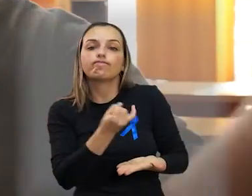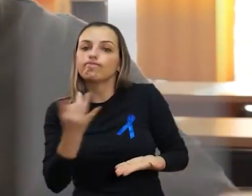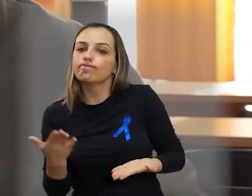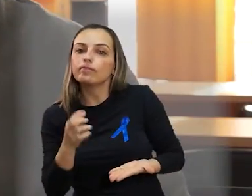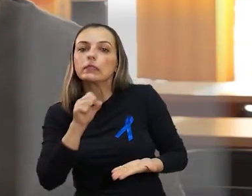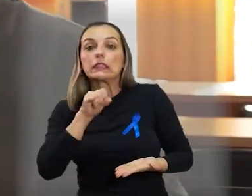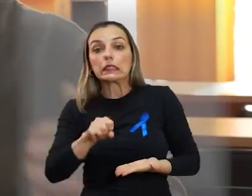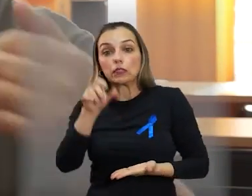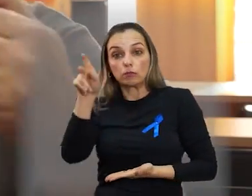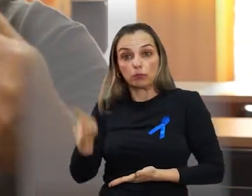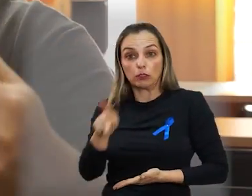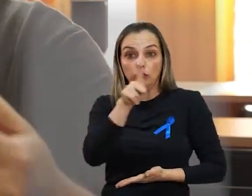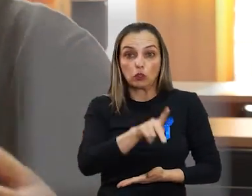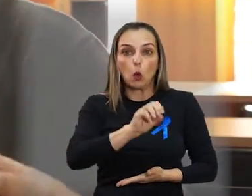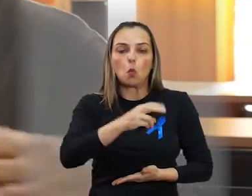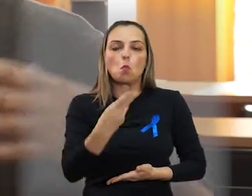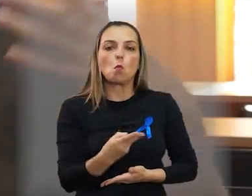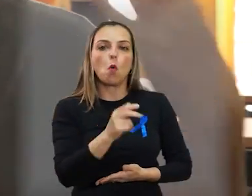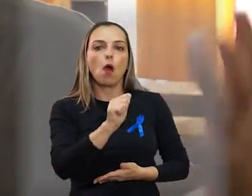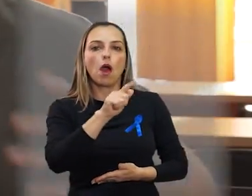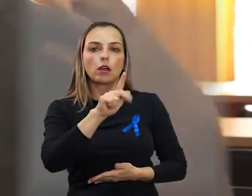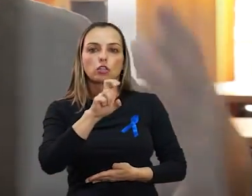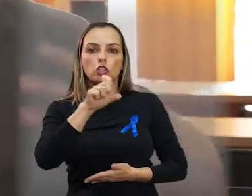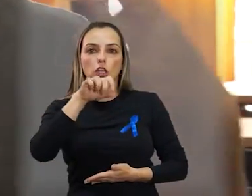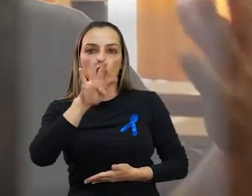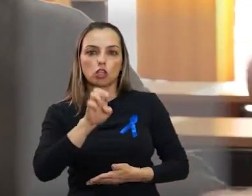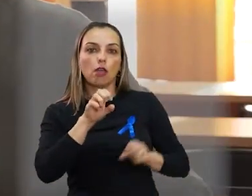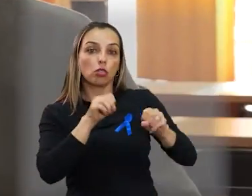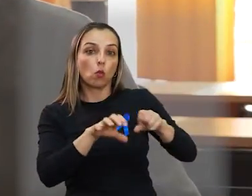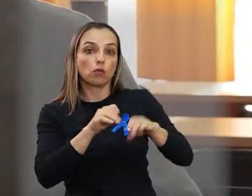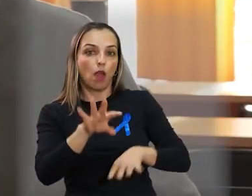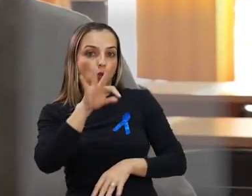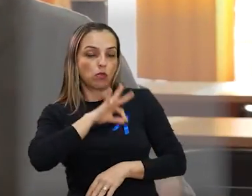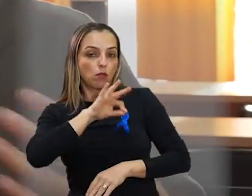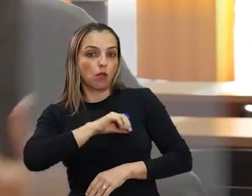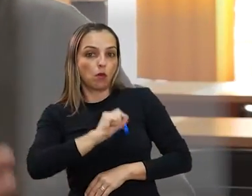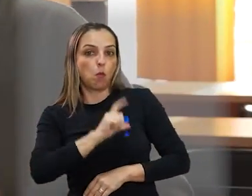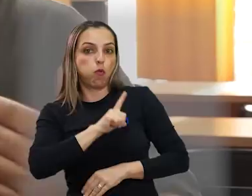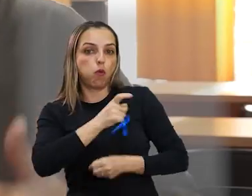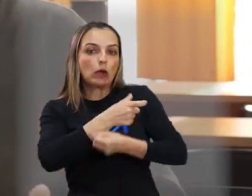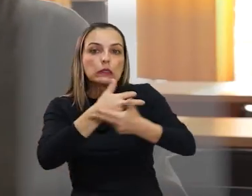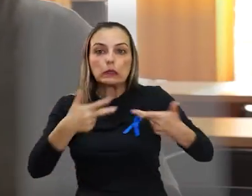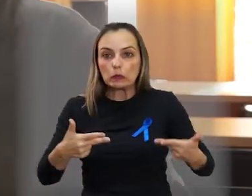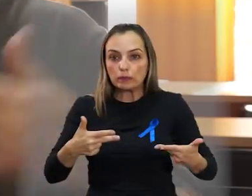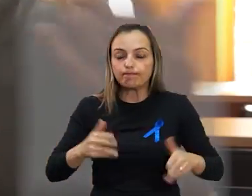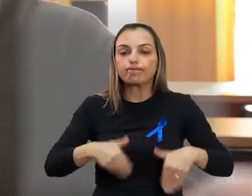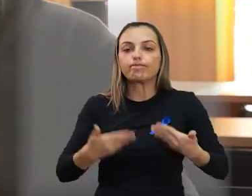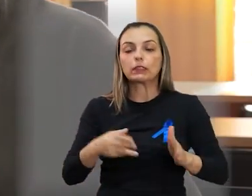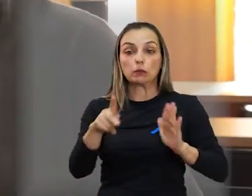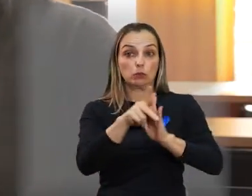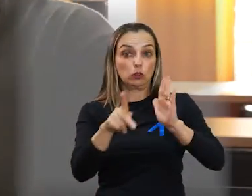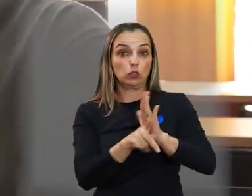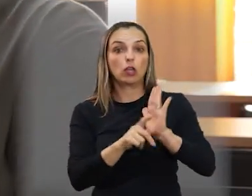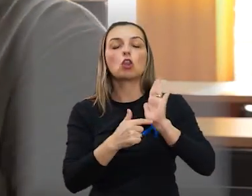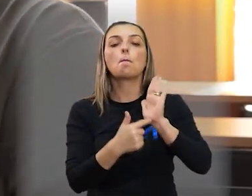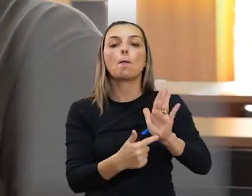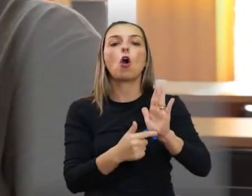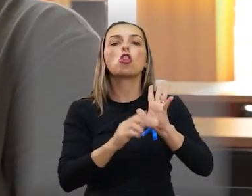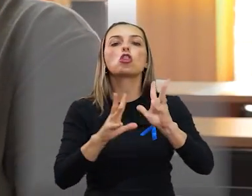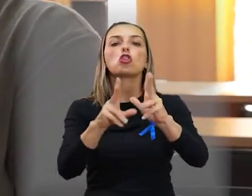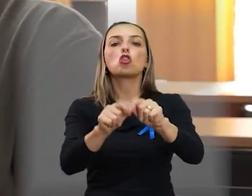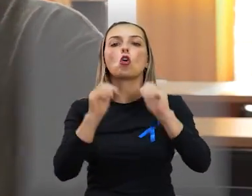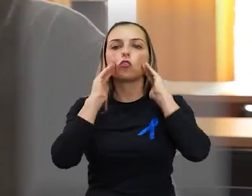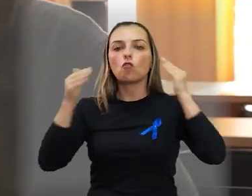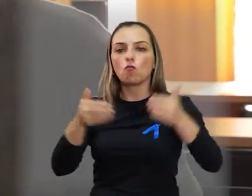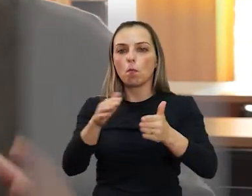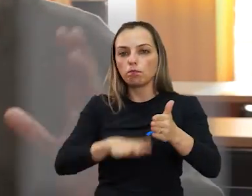professor com a gente Educacional Então se ela mostra tudo o que vai acontecer na educação então quando esses projetos vem tanto a educação Uber